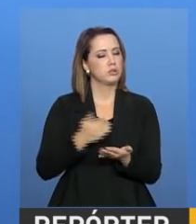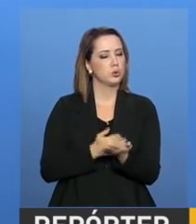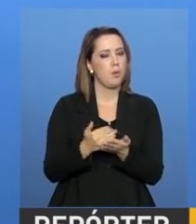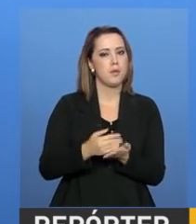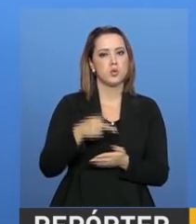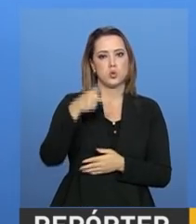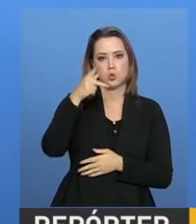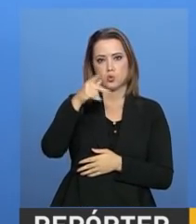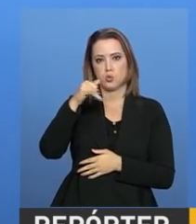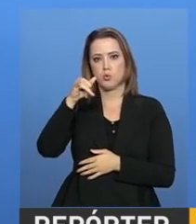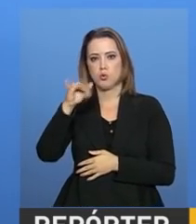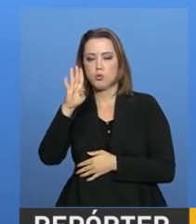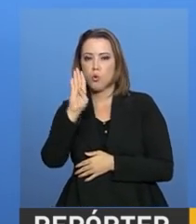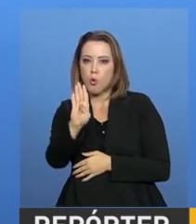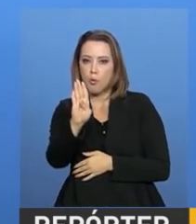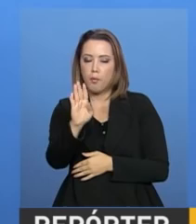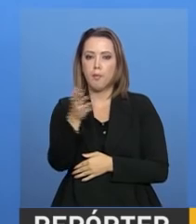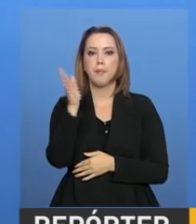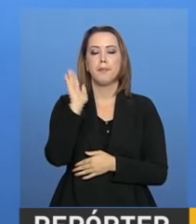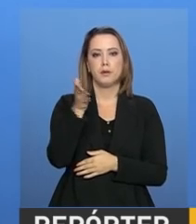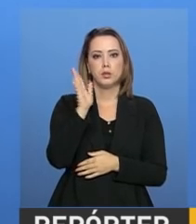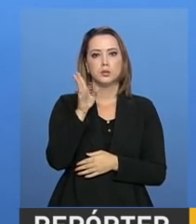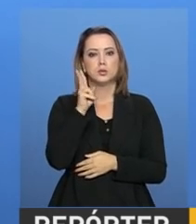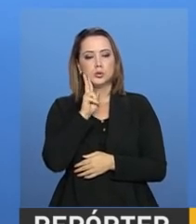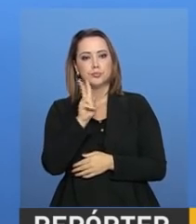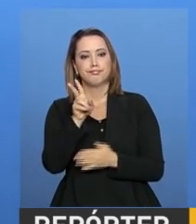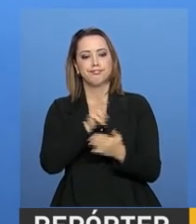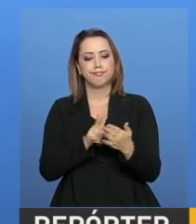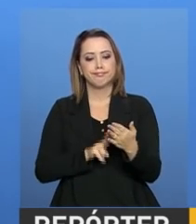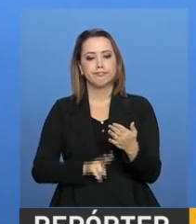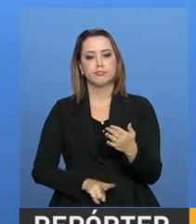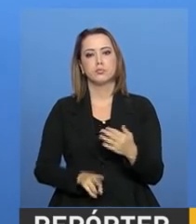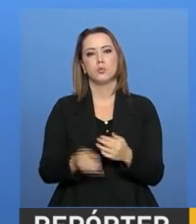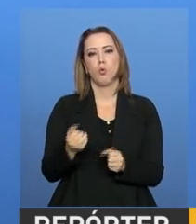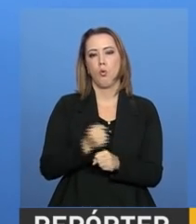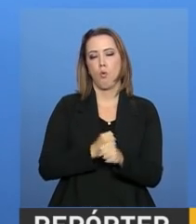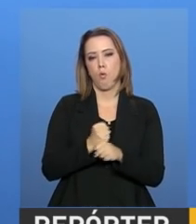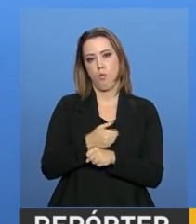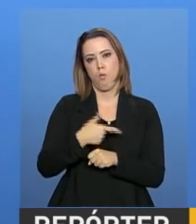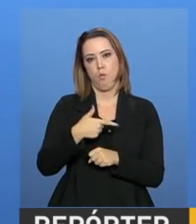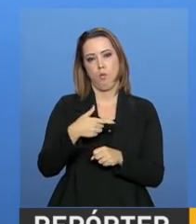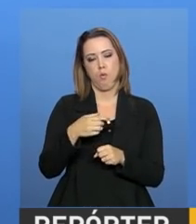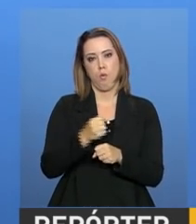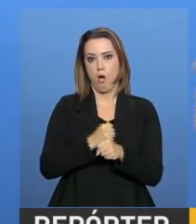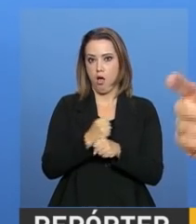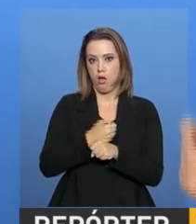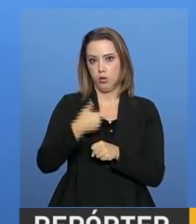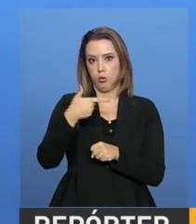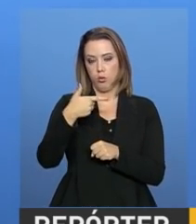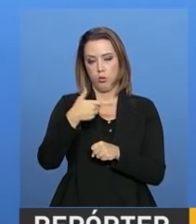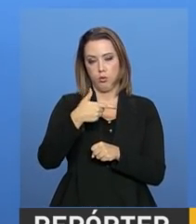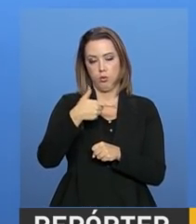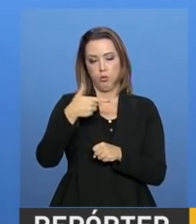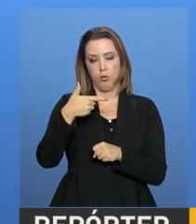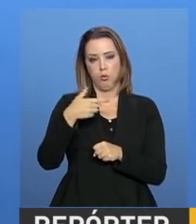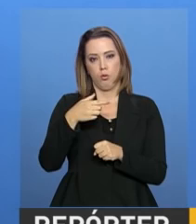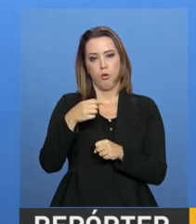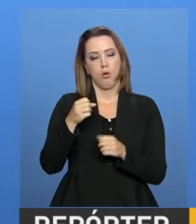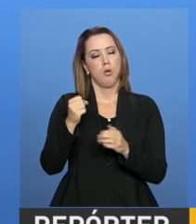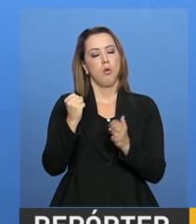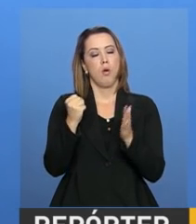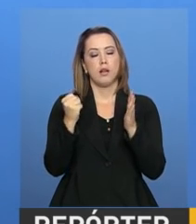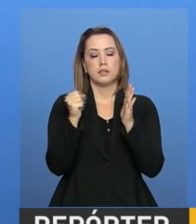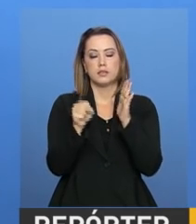medido no início do século XX Ah é uma crise que pode ser